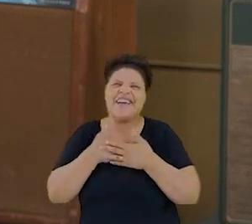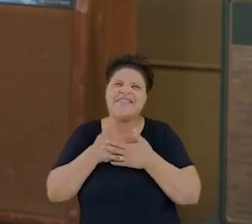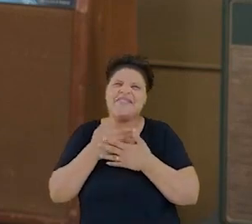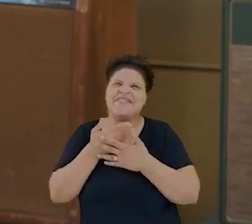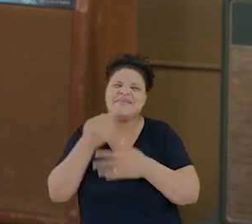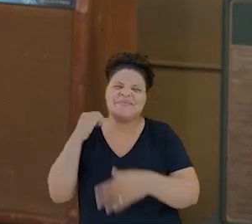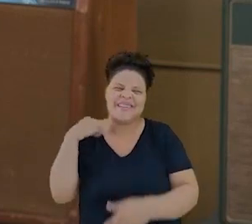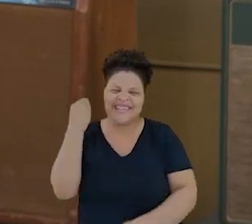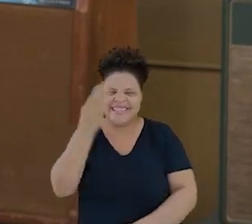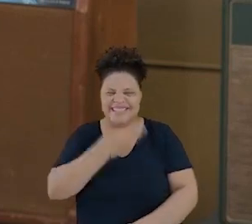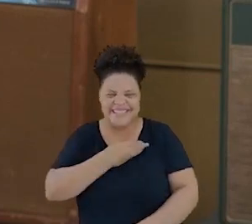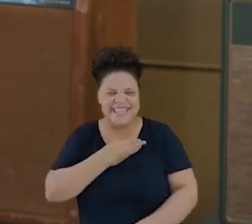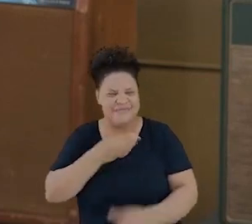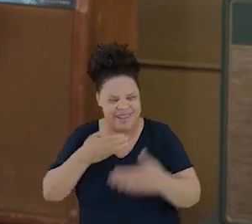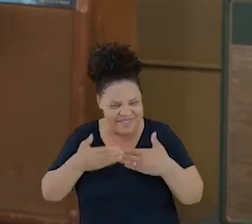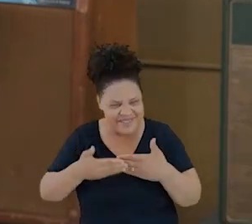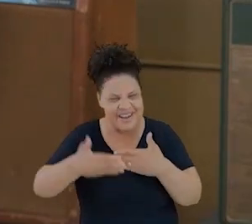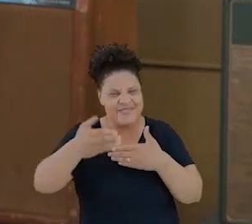vamos embora, hein?